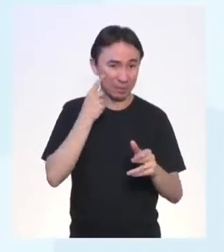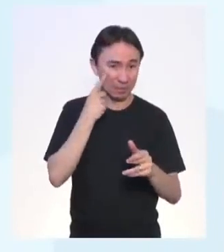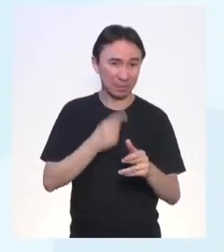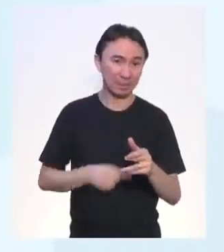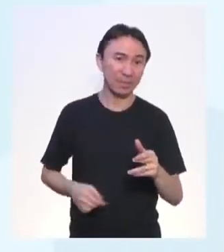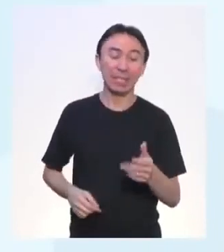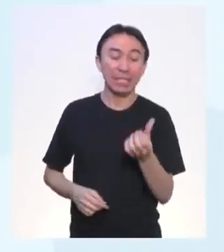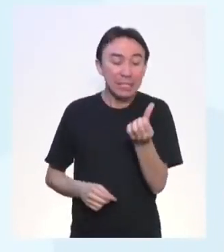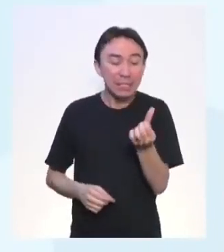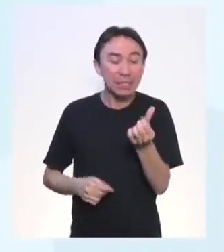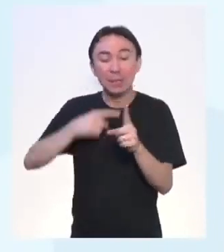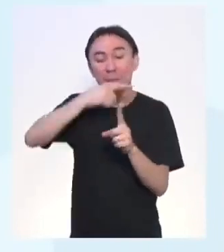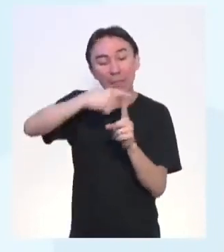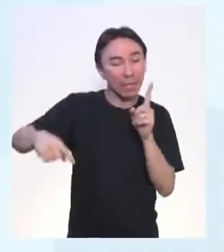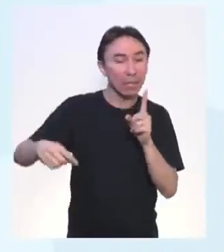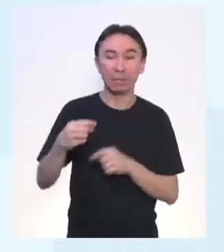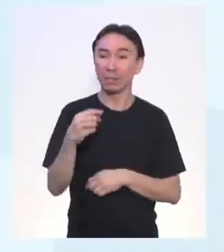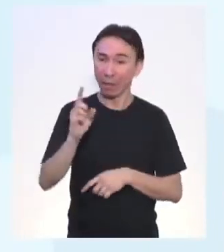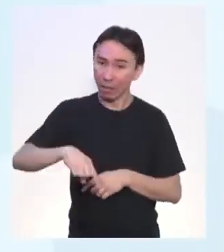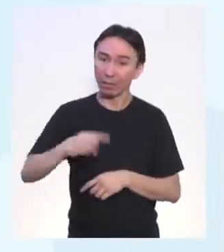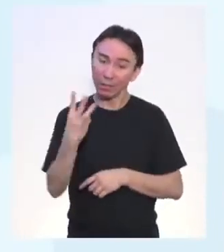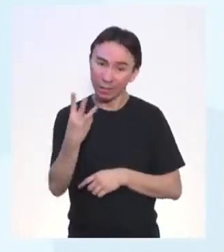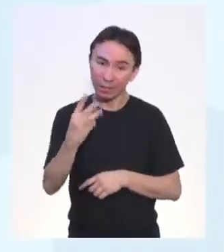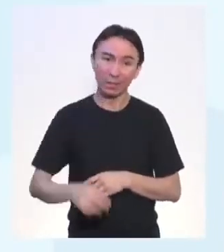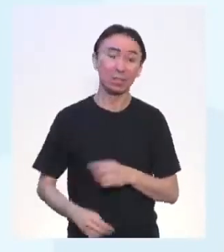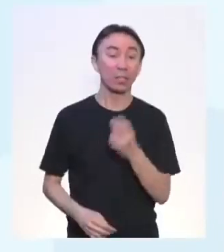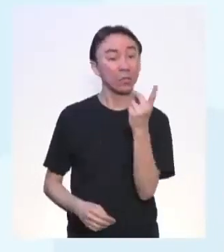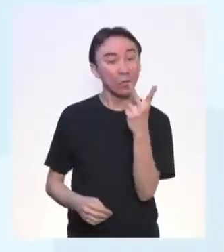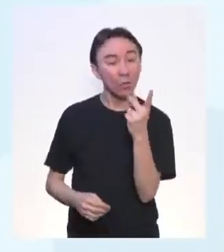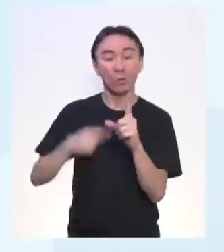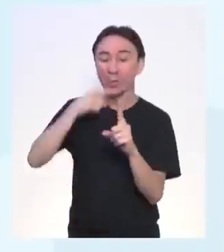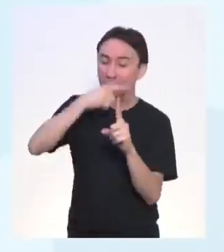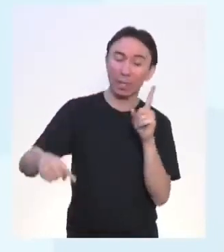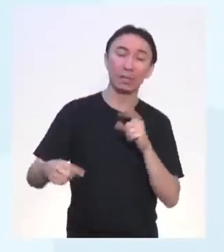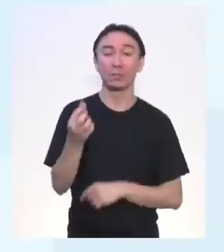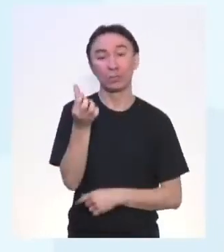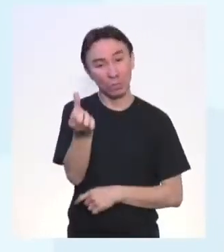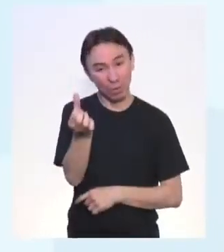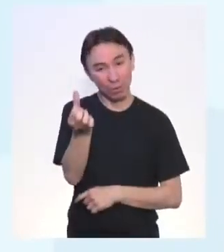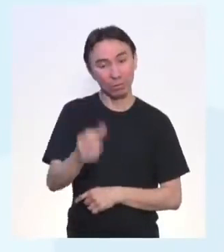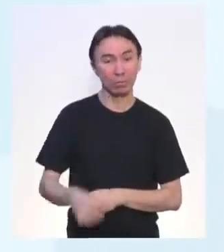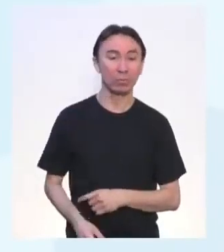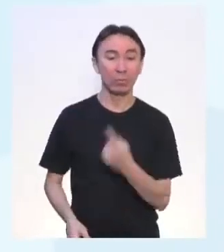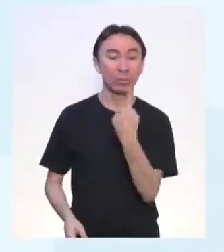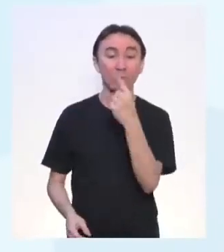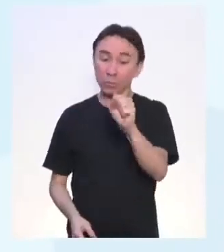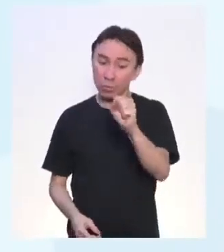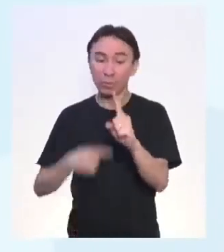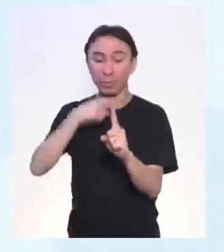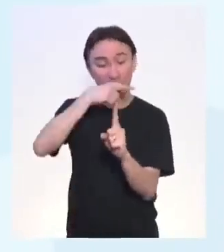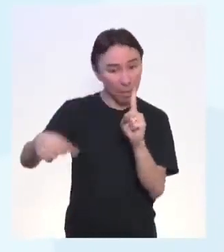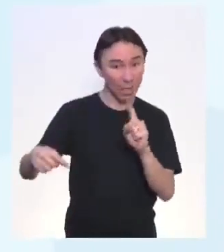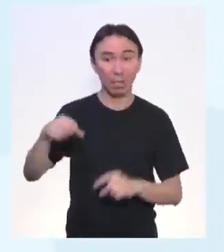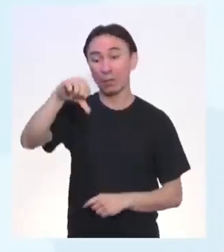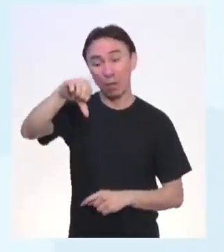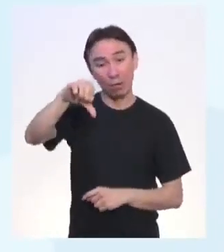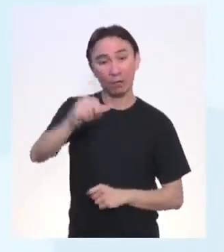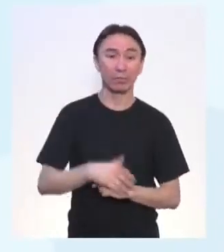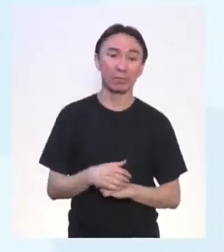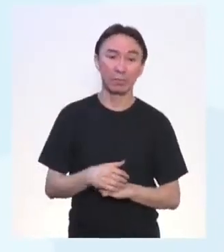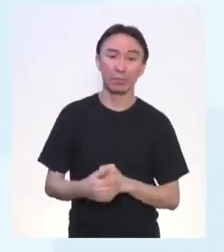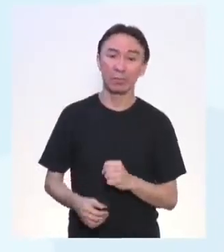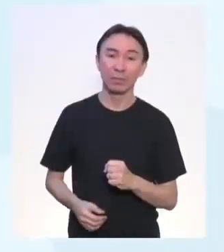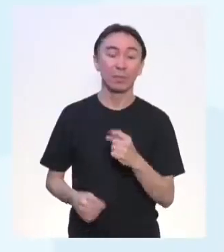de 6 é o 3, metade de 12 é o 6, metade de 18, 9, metade